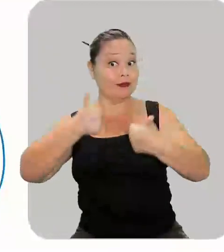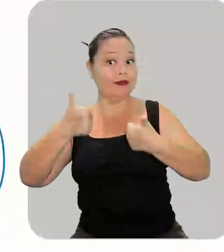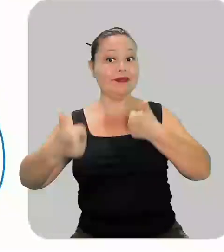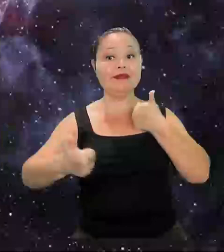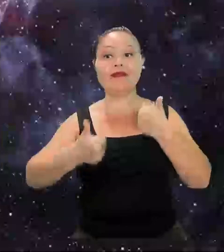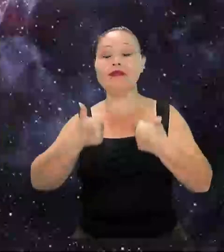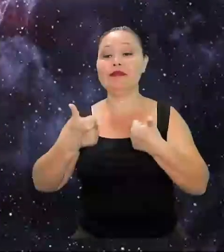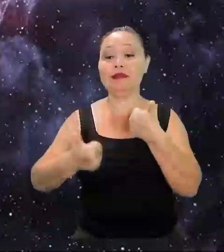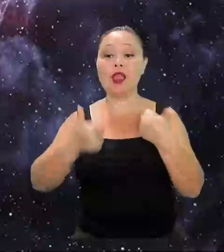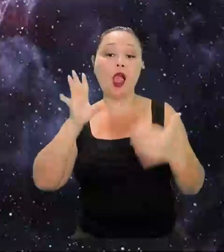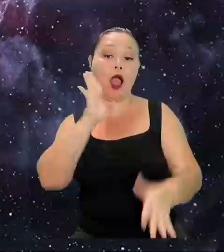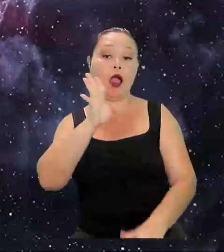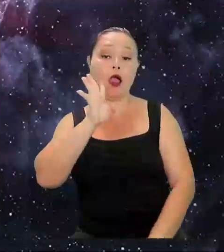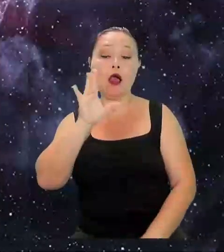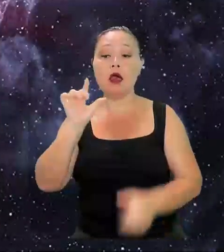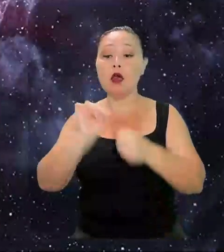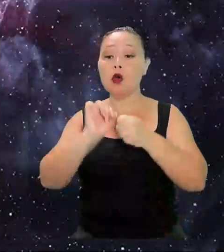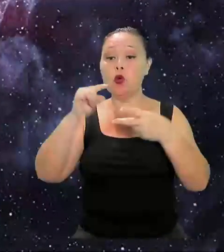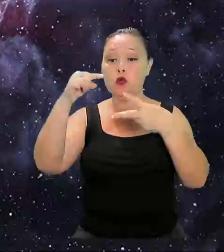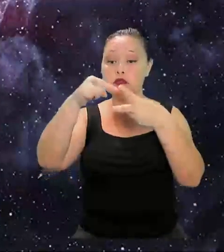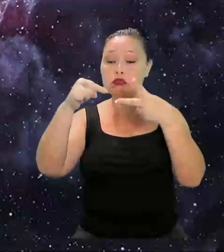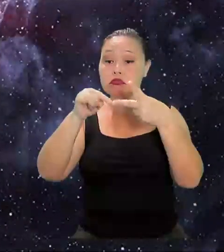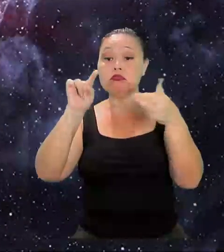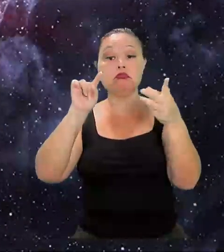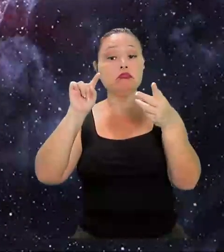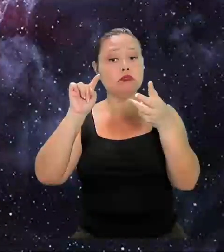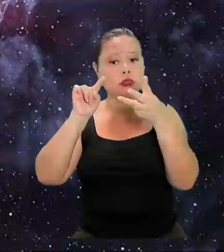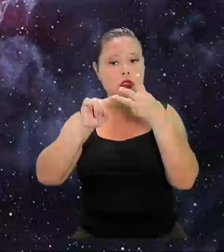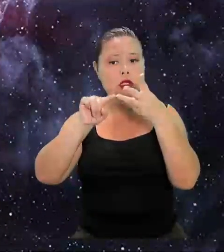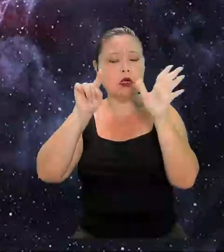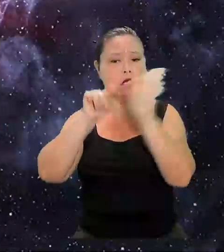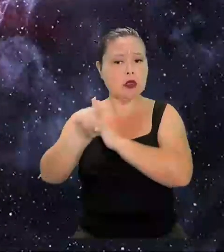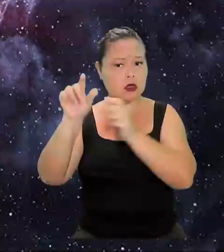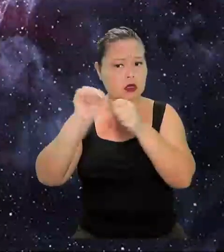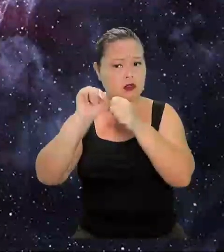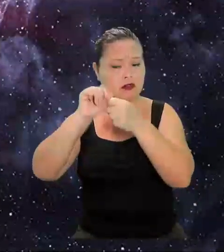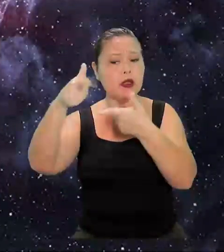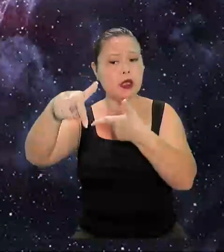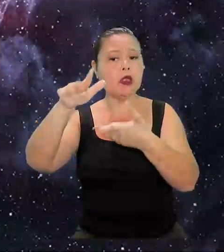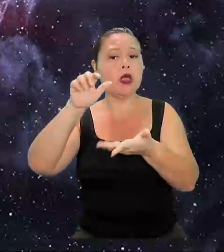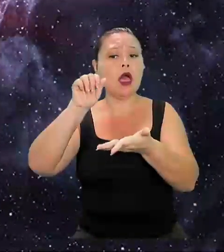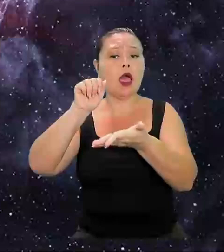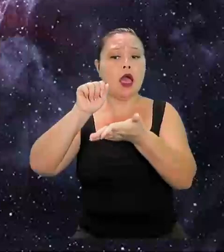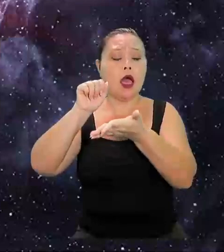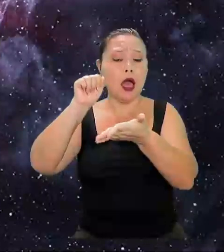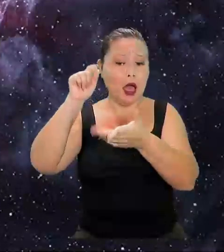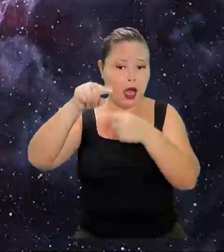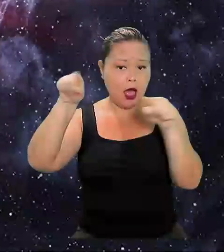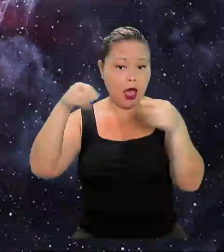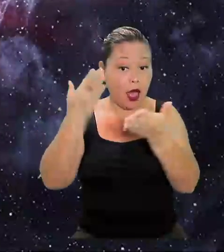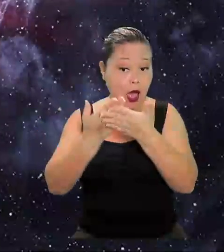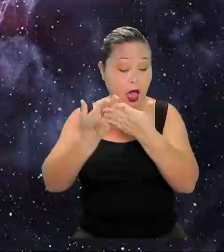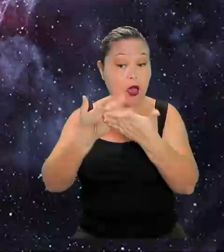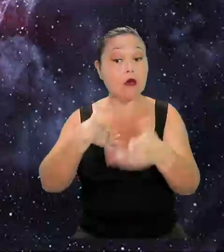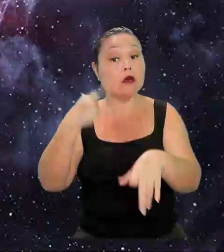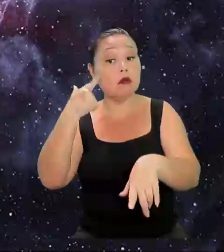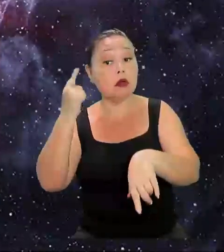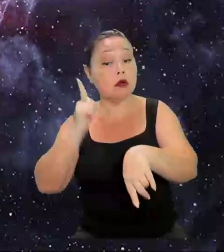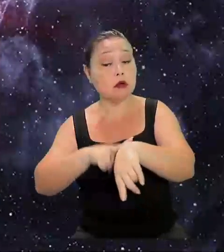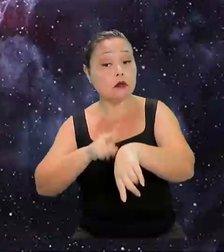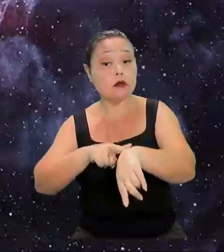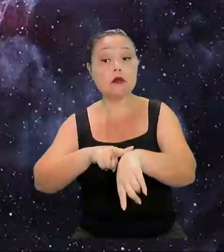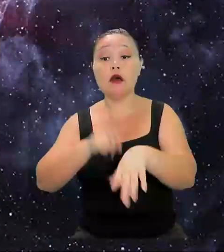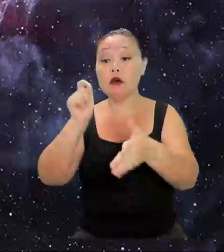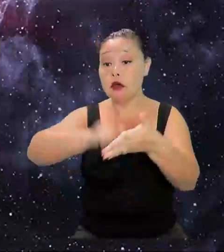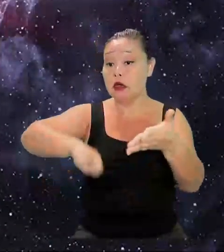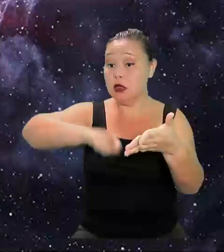Beleza. Então, olha aí que legal. Fizemos 2, né? A terceira questão do Enem a gente fez na aula, tá? Né? Mediante que a gente já deduzia que não daria tempo para fazer as